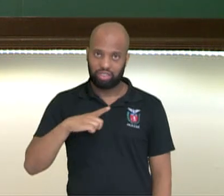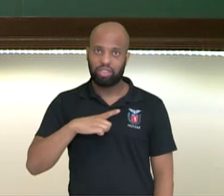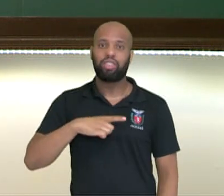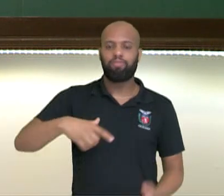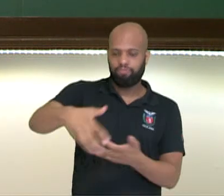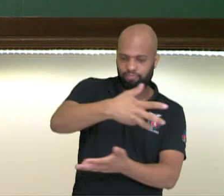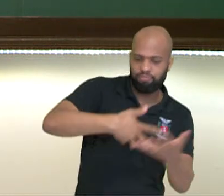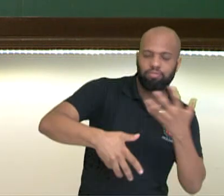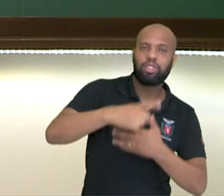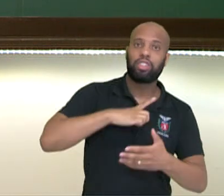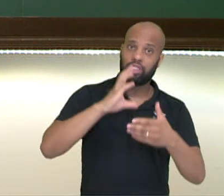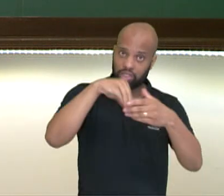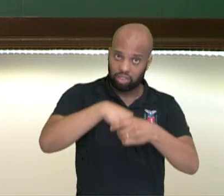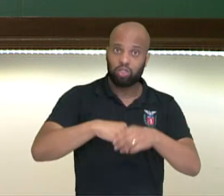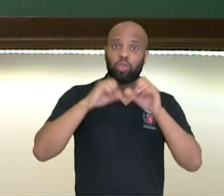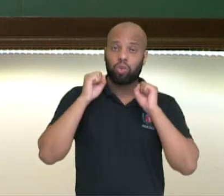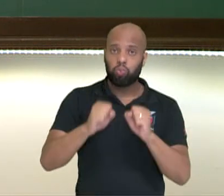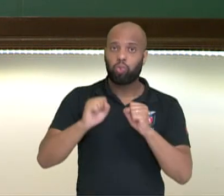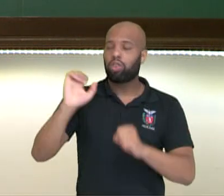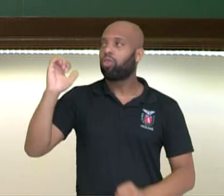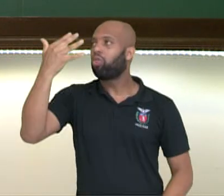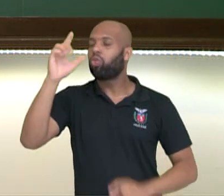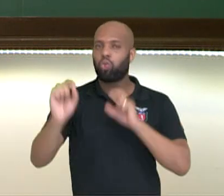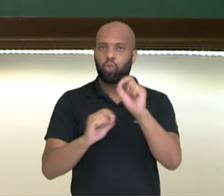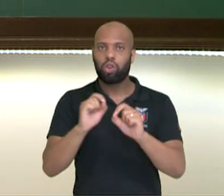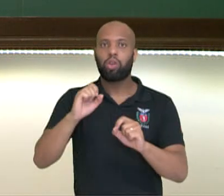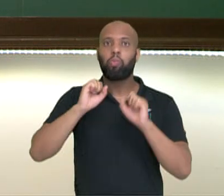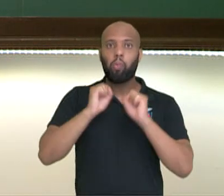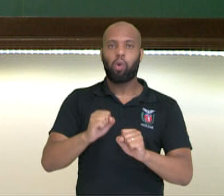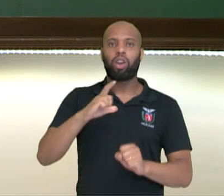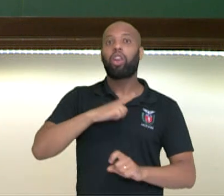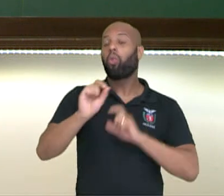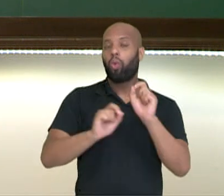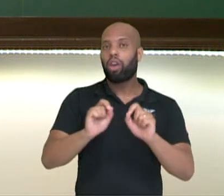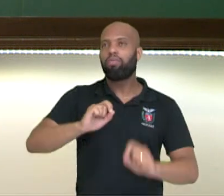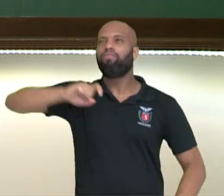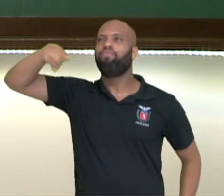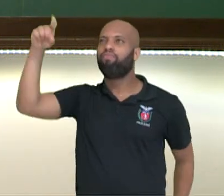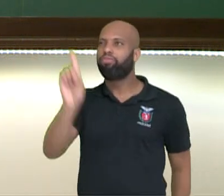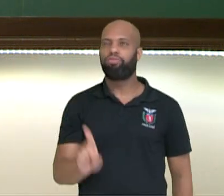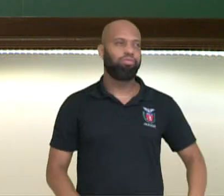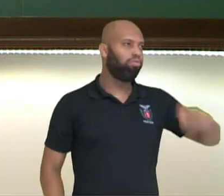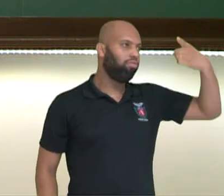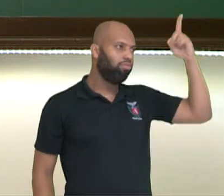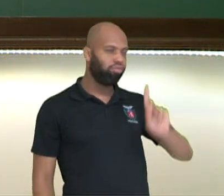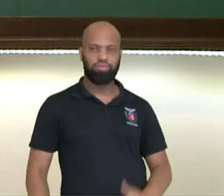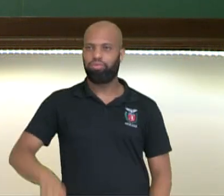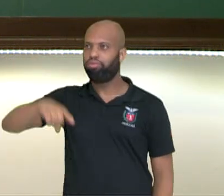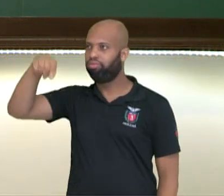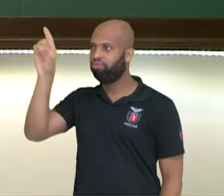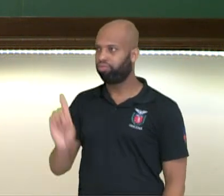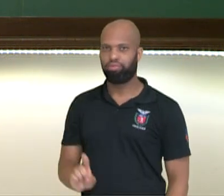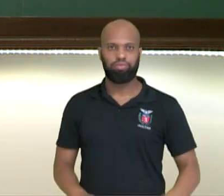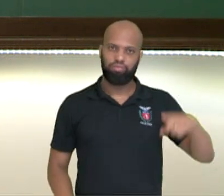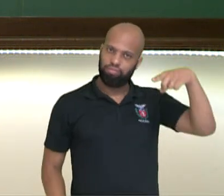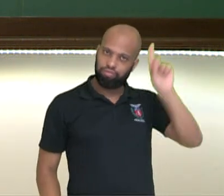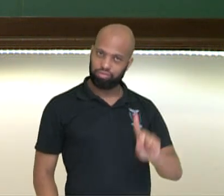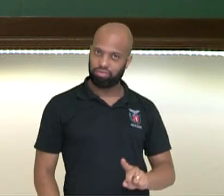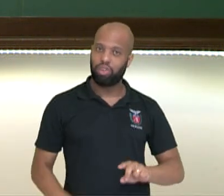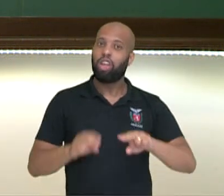carga elétrica acumulada, pode ocasionar a existência de um raio, né? É um processo bem complexo, mas ele